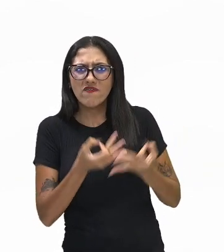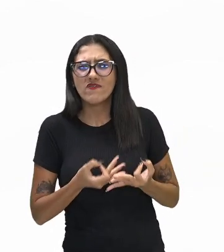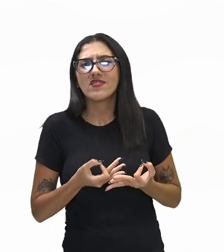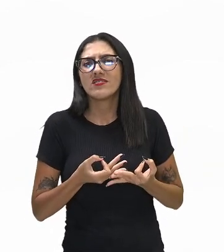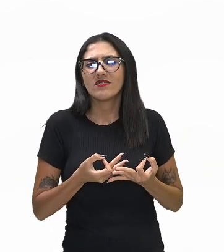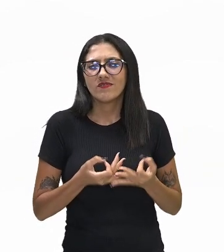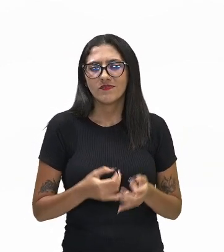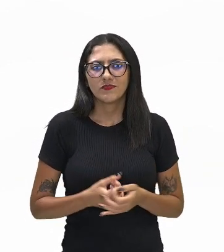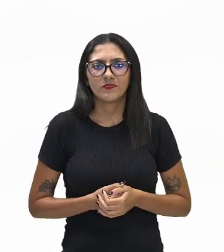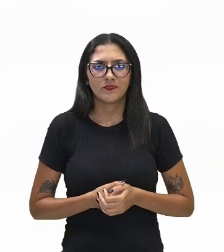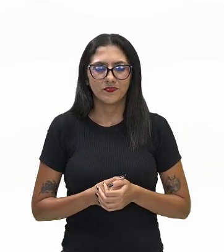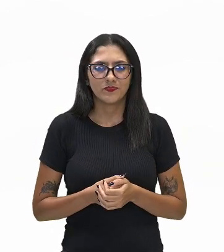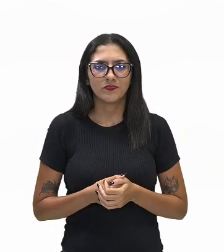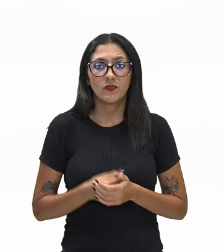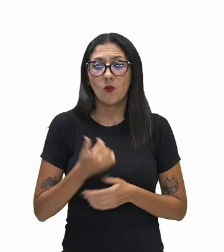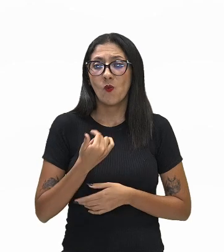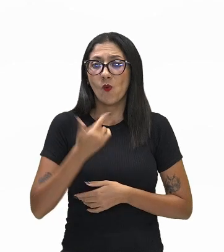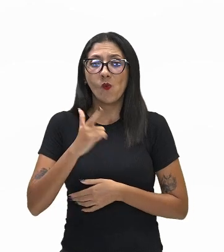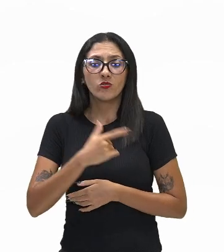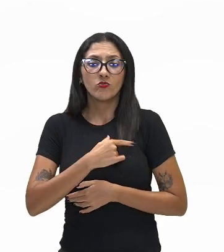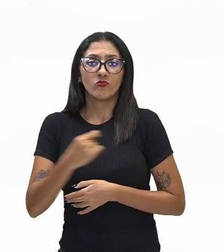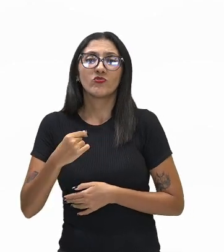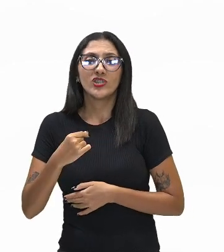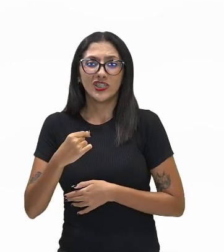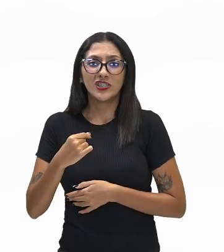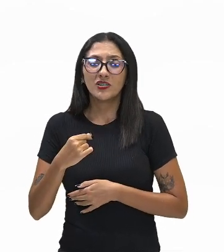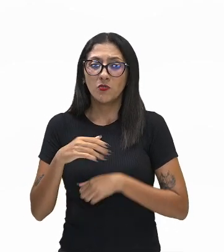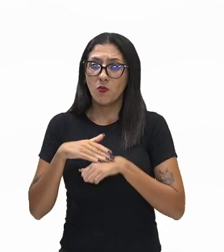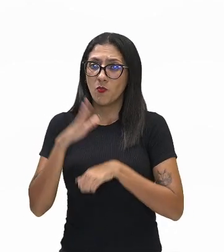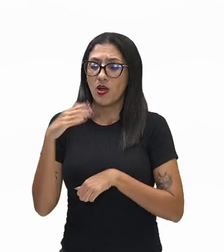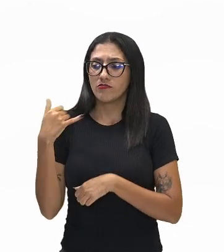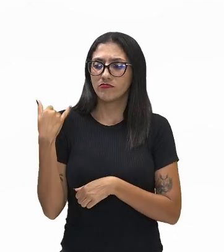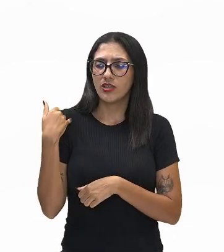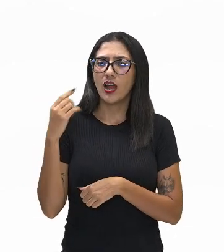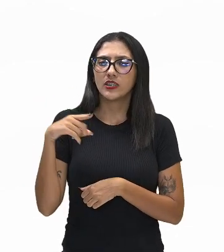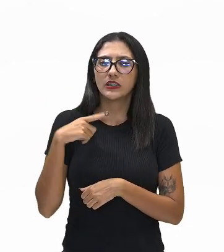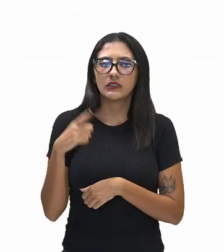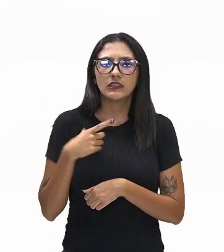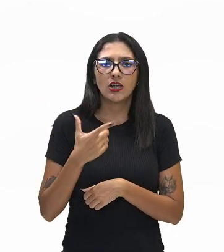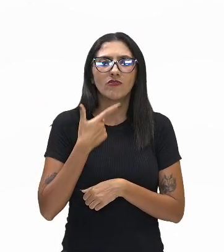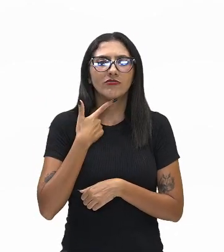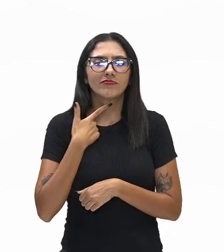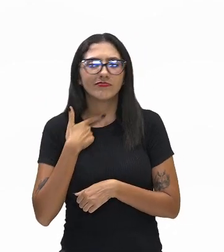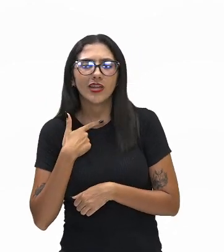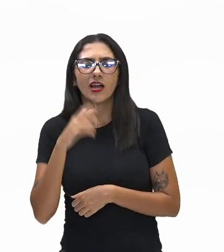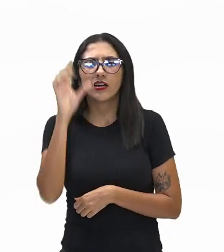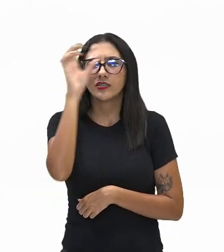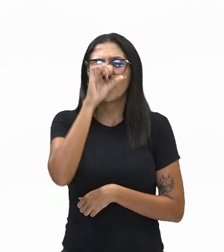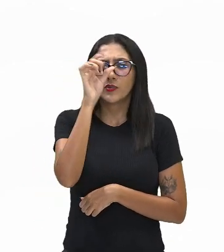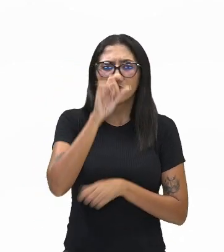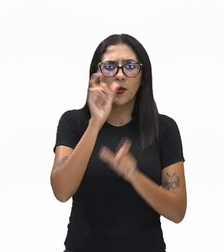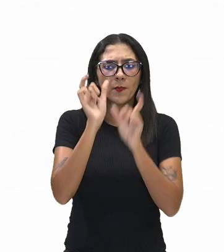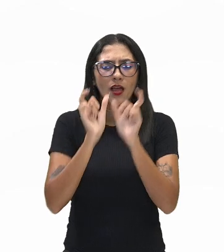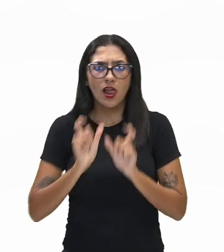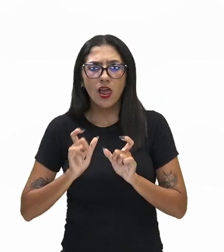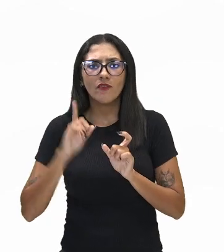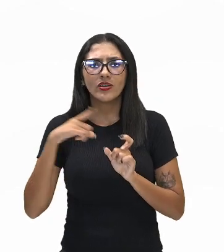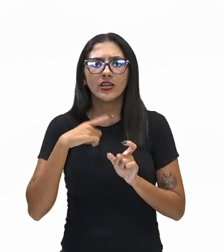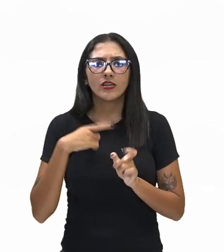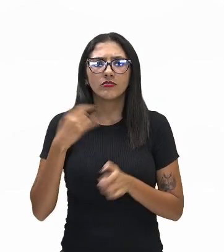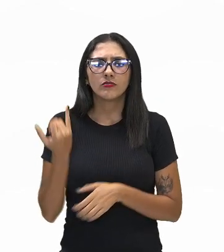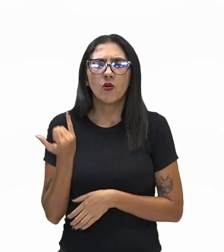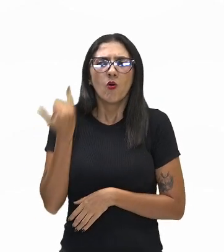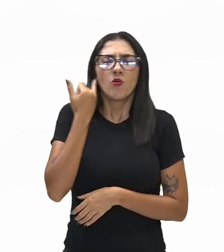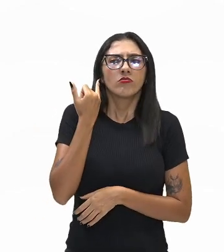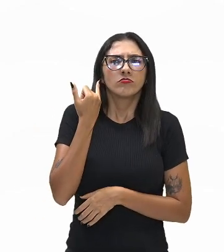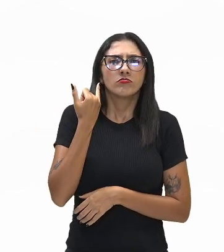O menino mais velho sentiu vontade de aprender sobre as palavras e certo dia, ao ouvir a palavra inferno,